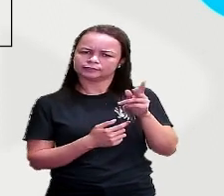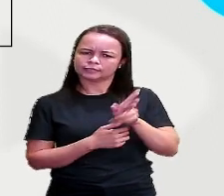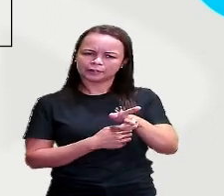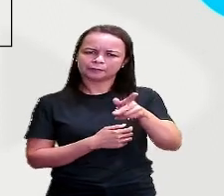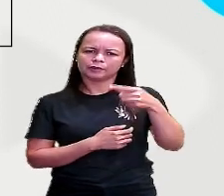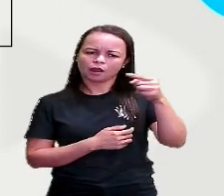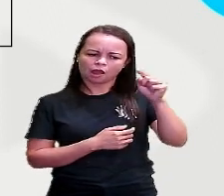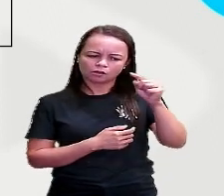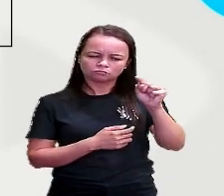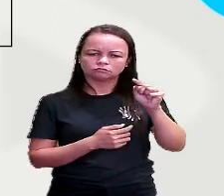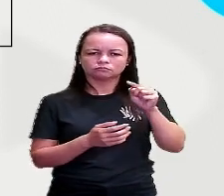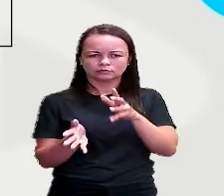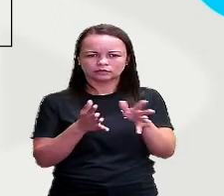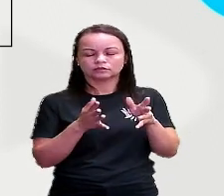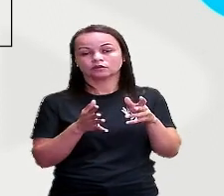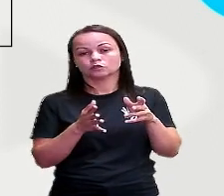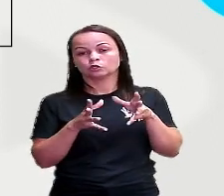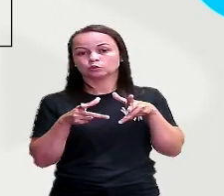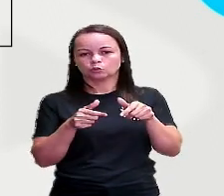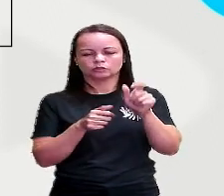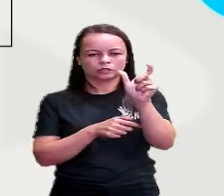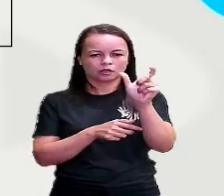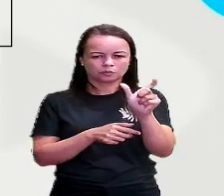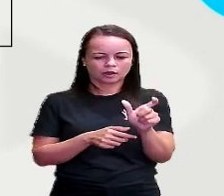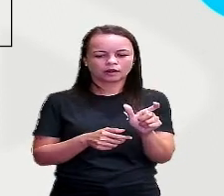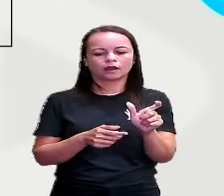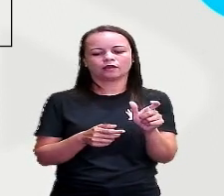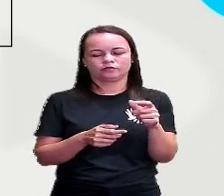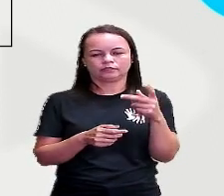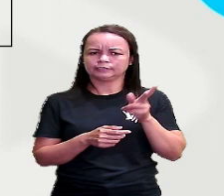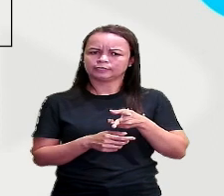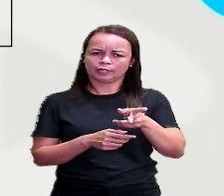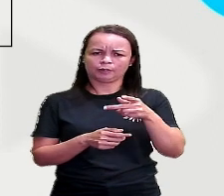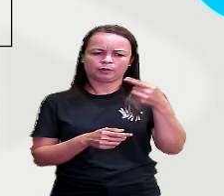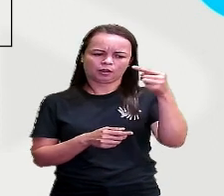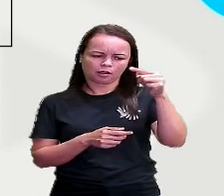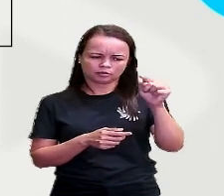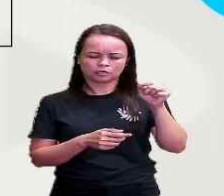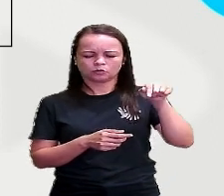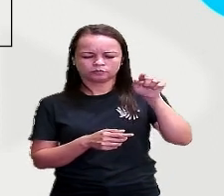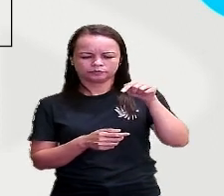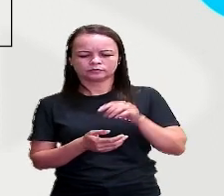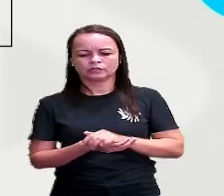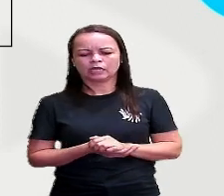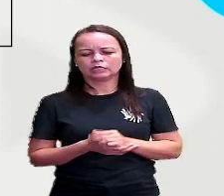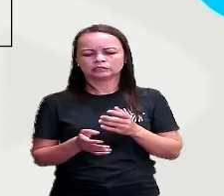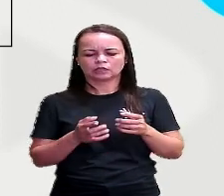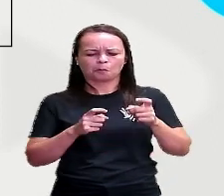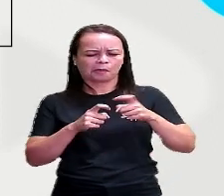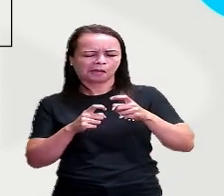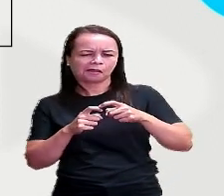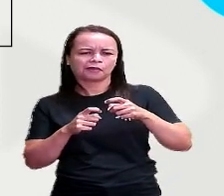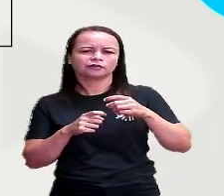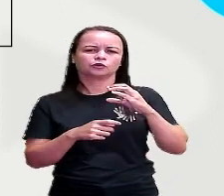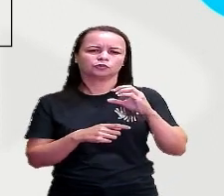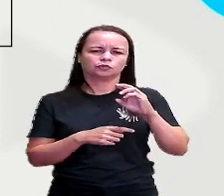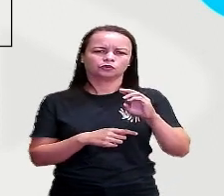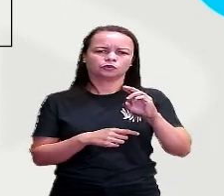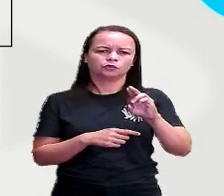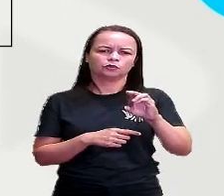porque todas as palavras proparoxítonas são acentuadas. Então, cutícula, médico,